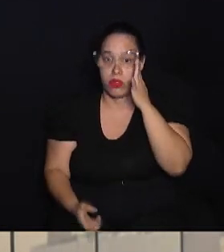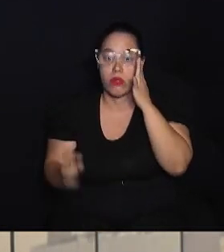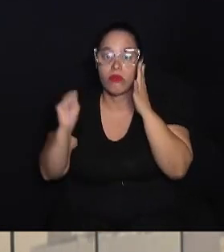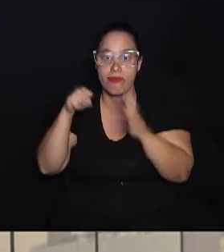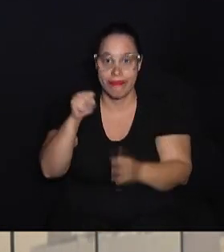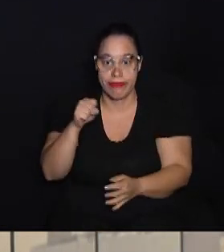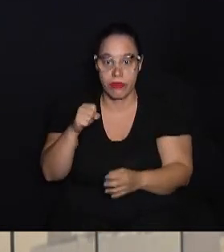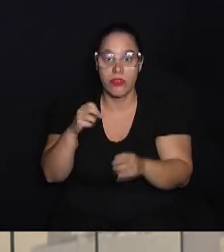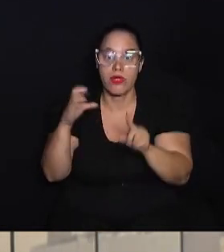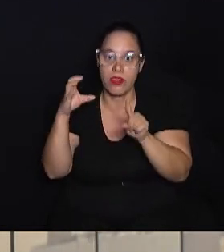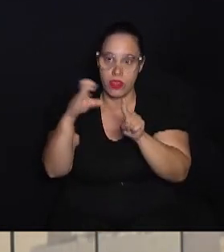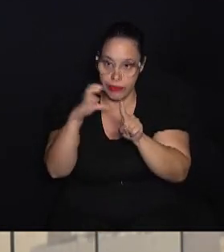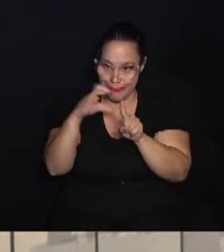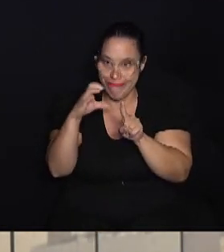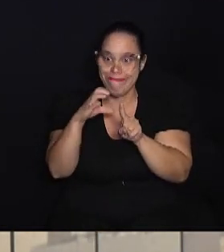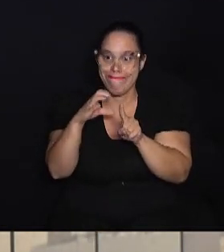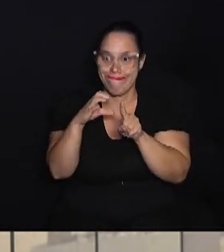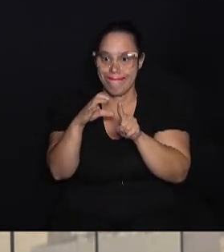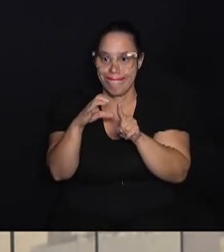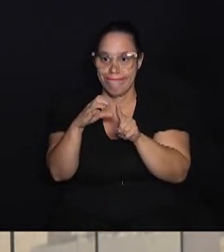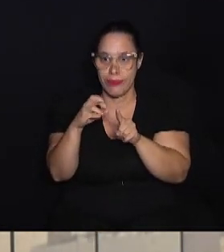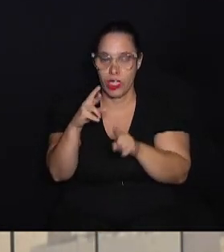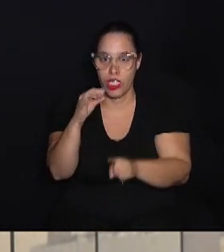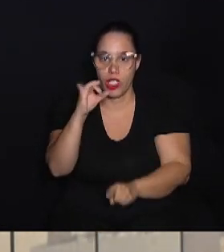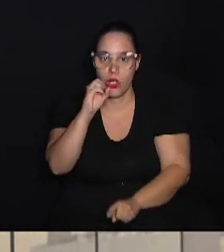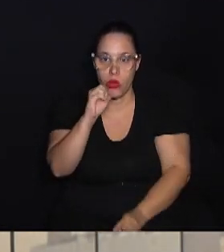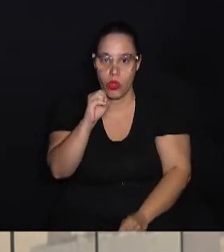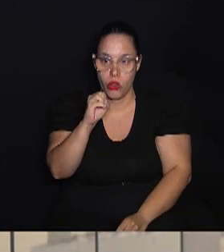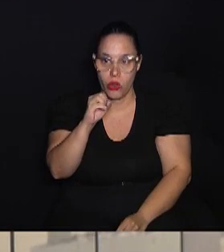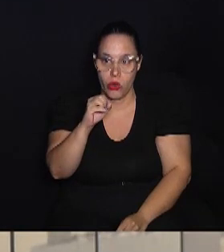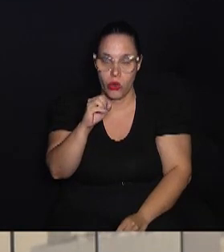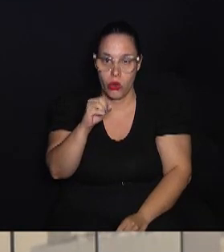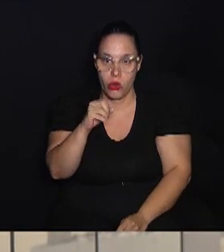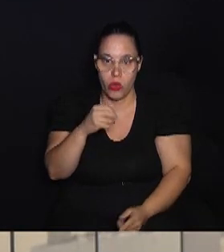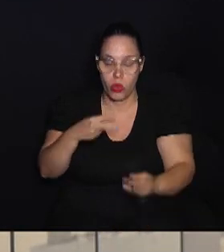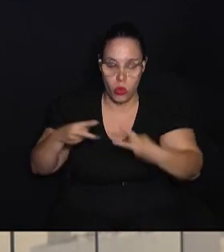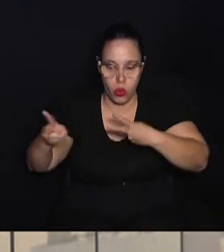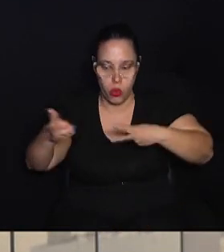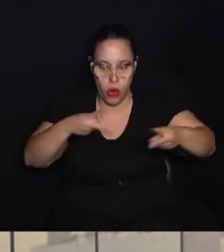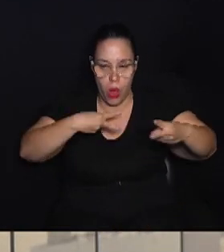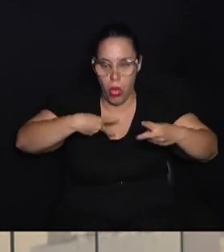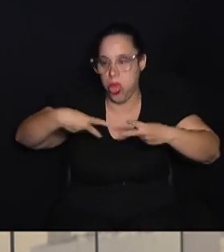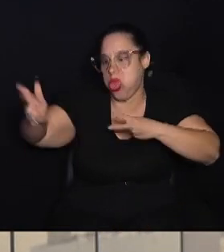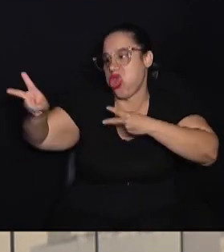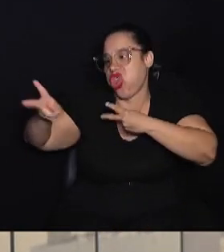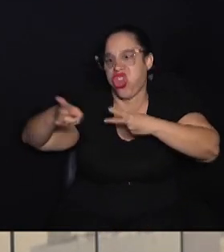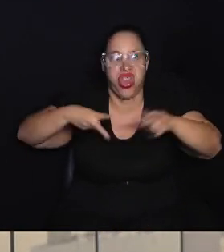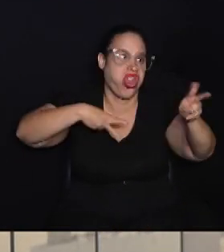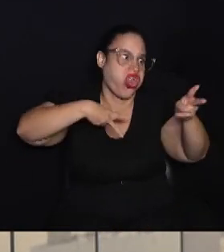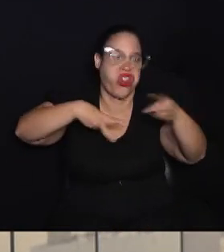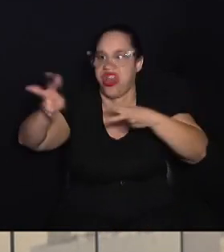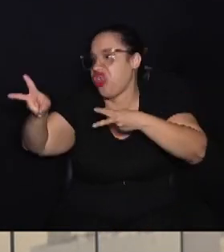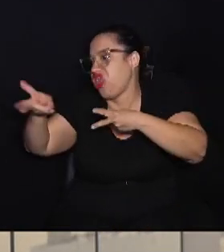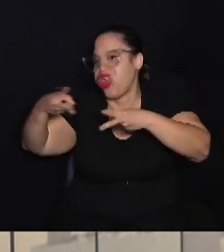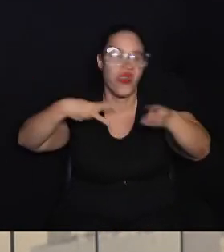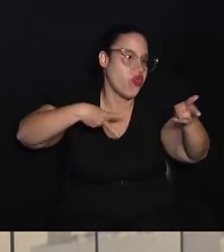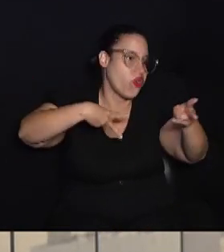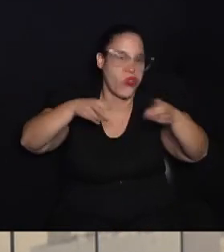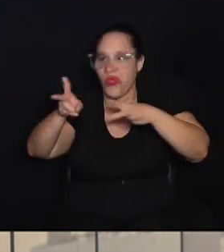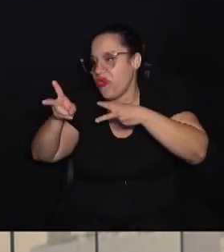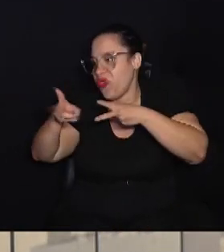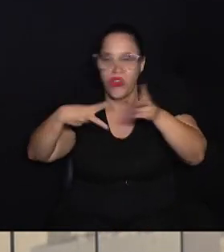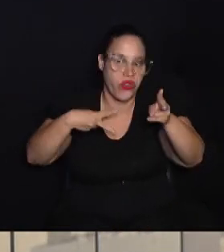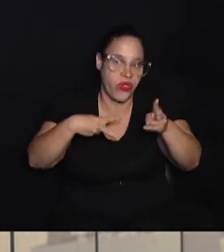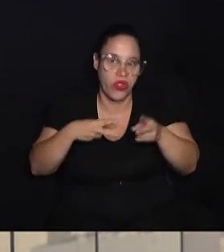temos a influência por conta aí dos rios voadores que jogam essa fumaça para qualquer área, desde que haja essa convergência